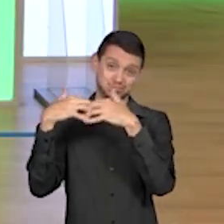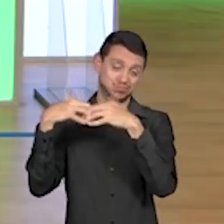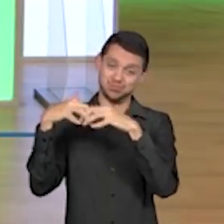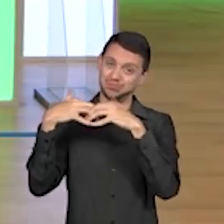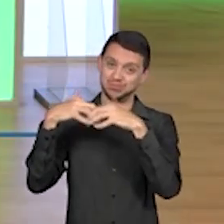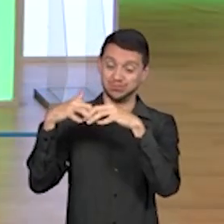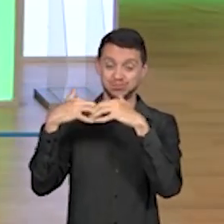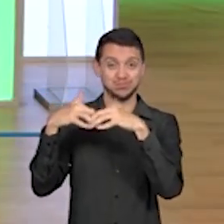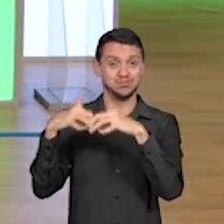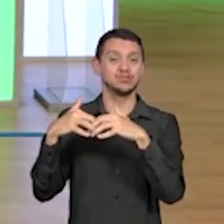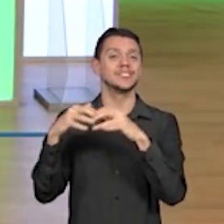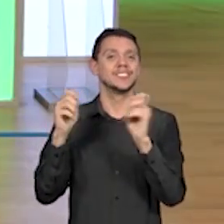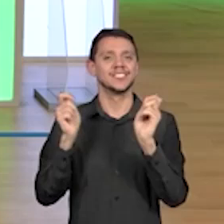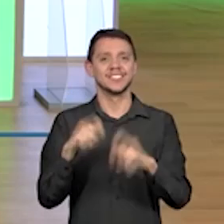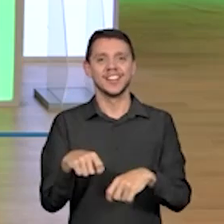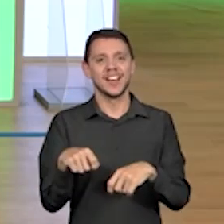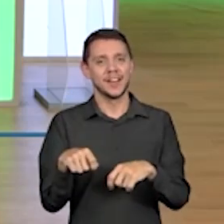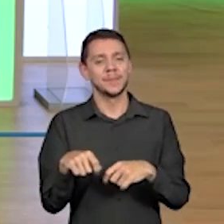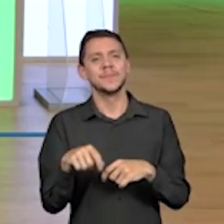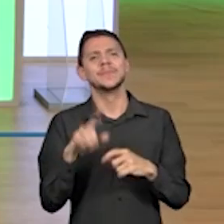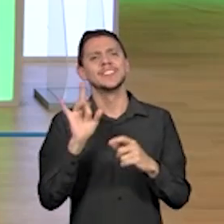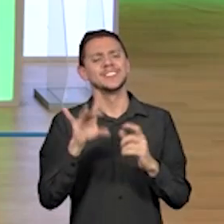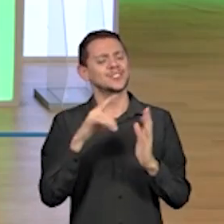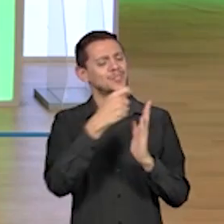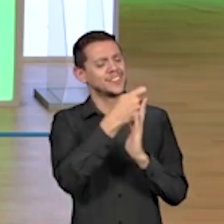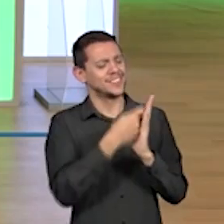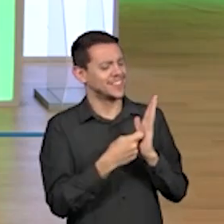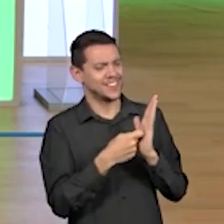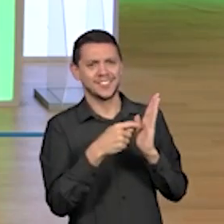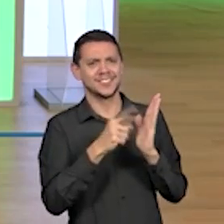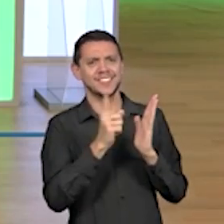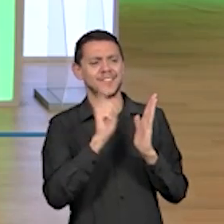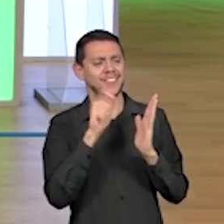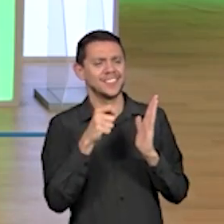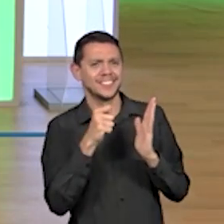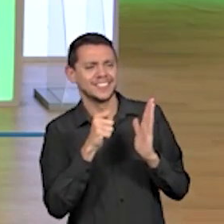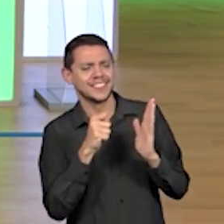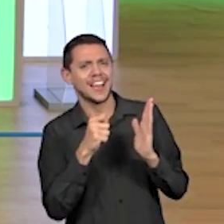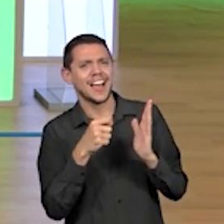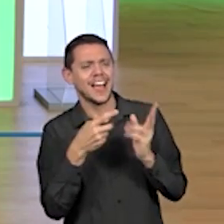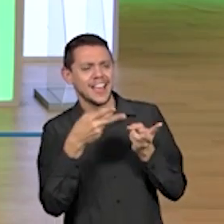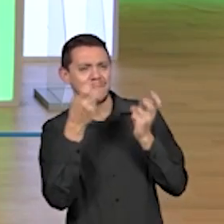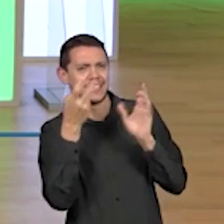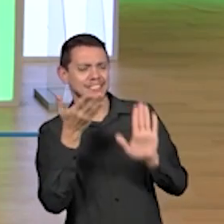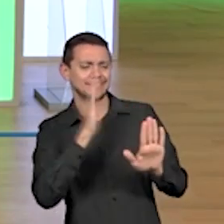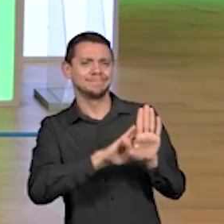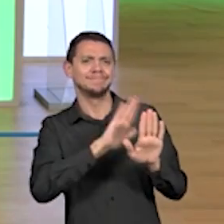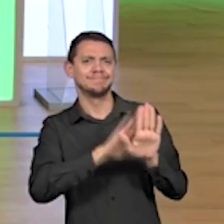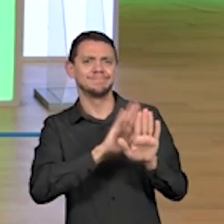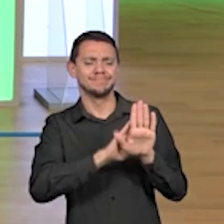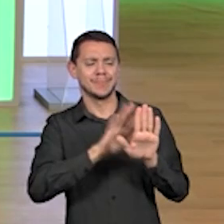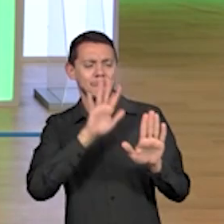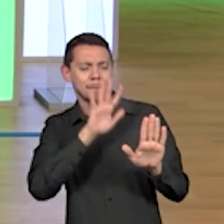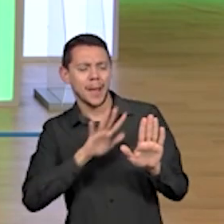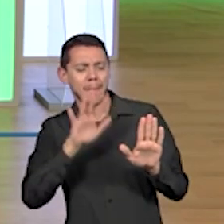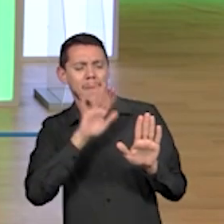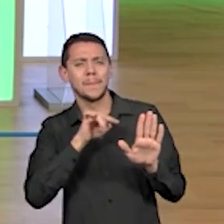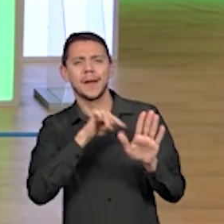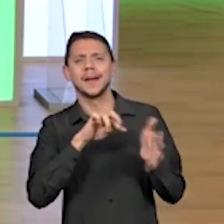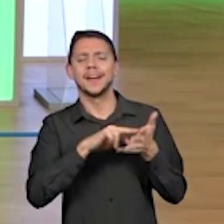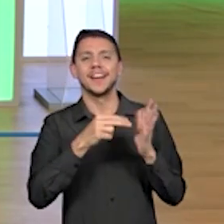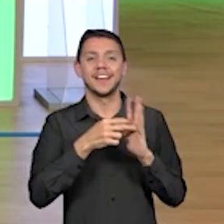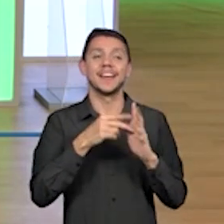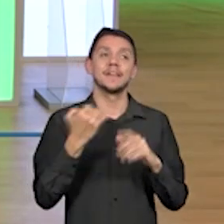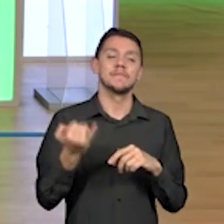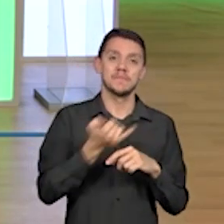reflexões além do texto escrito. O importante, então, é analisar todo ele Sim. para conseguir ter essa